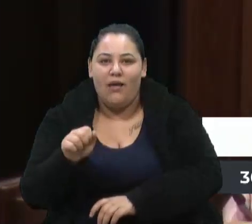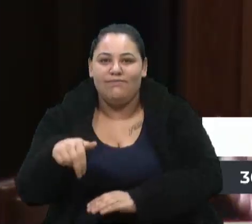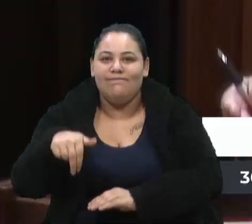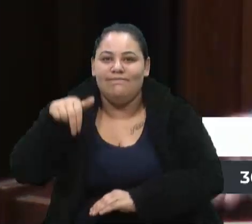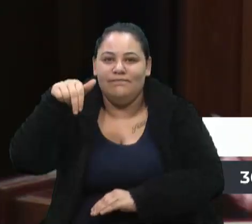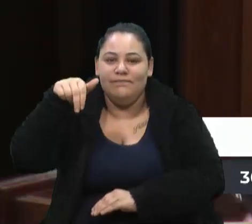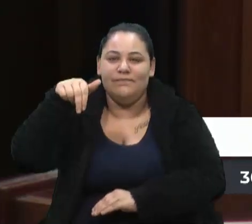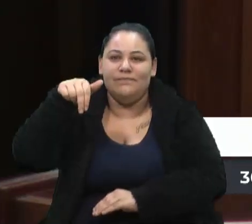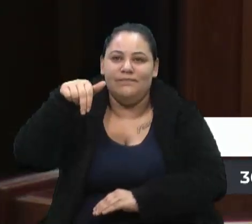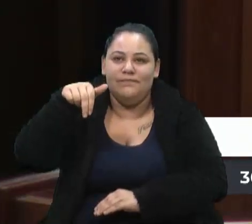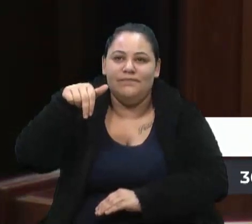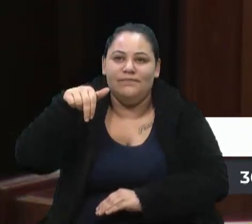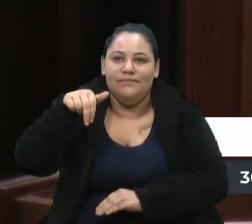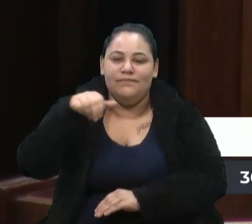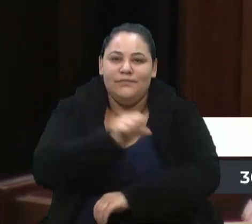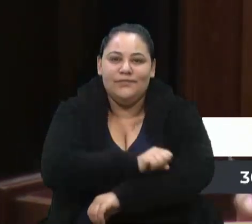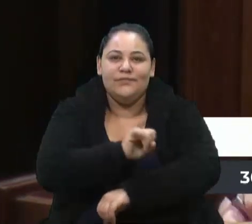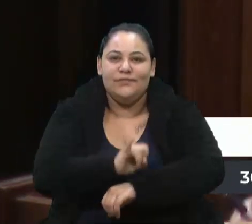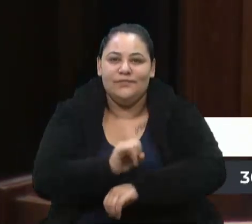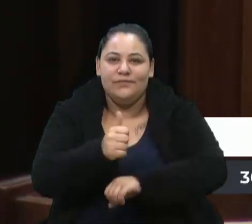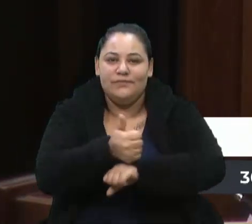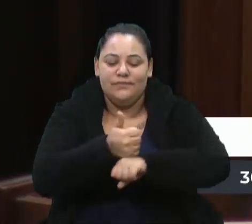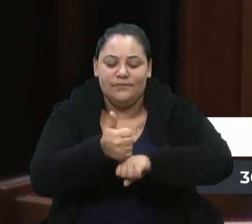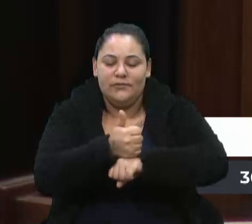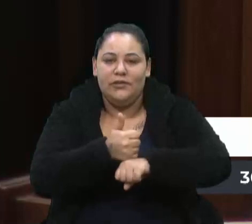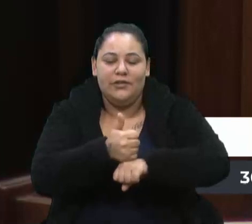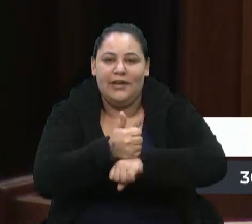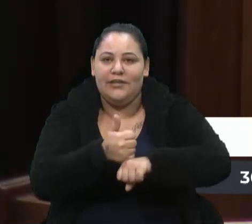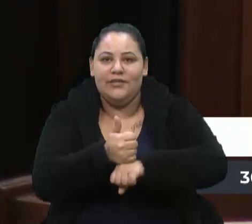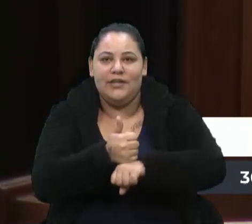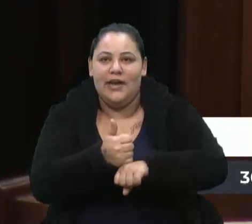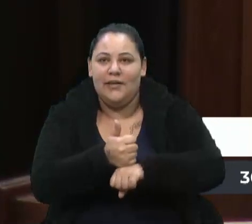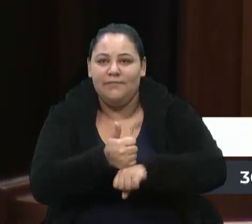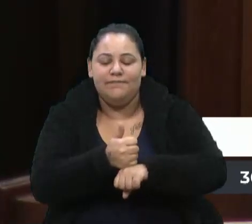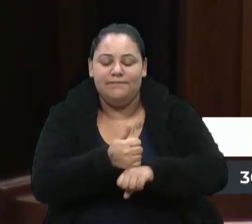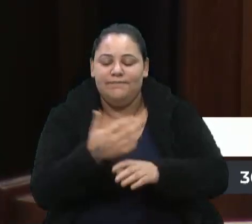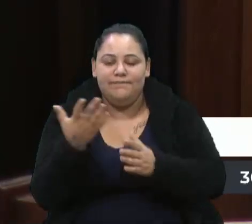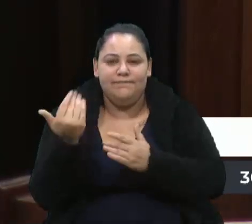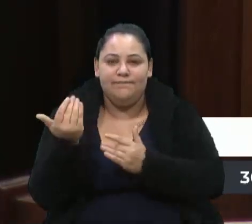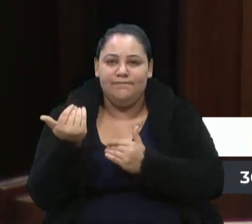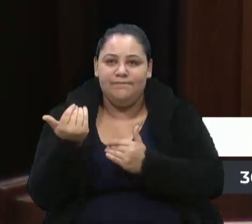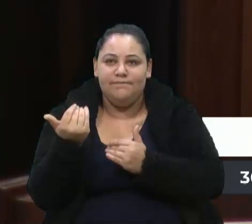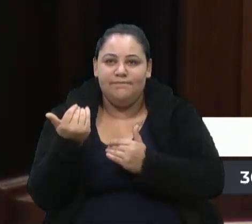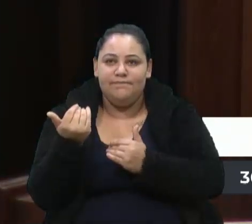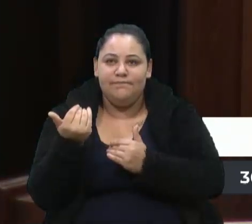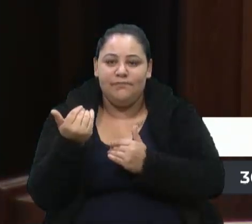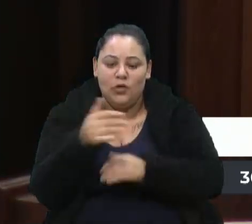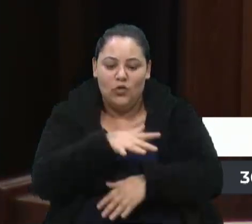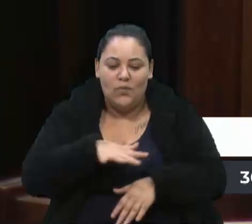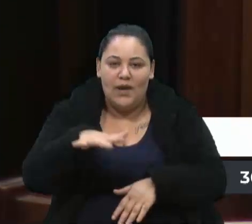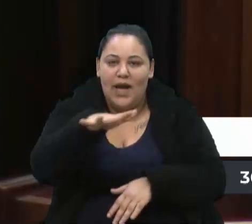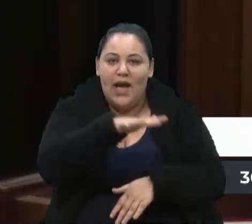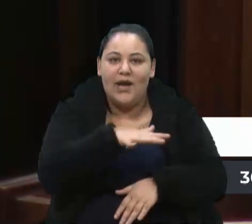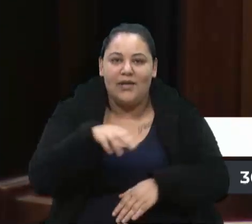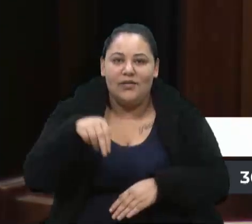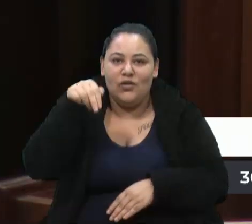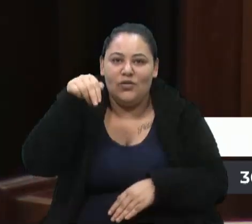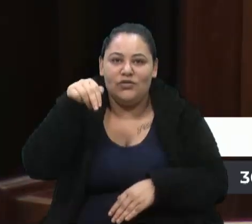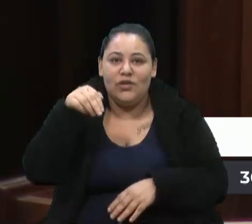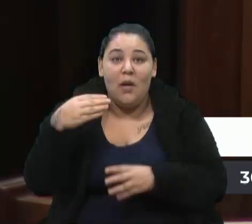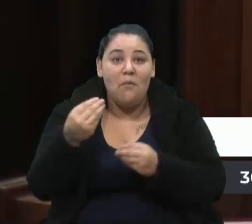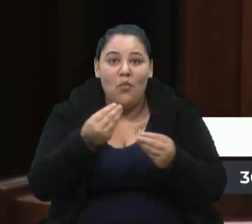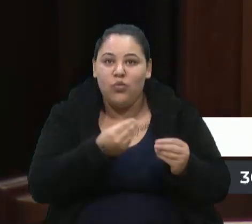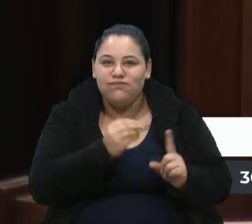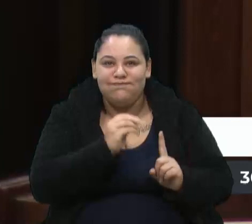profissional Jovens profissionalizava jovens justamente numa área zona norte que é muito